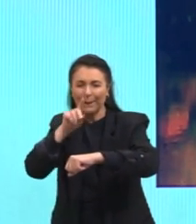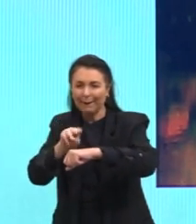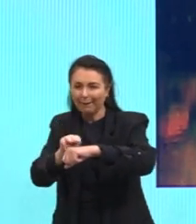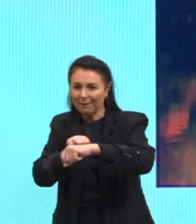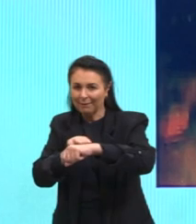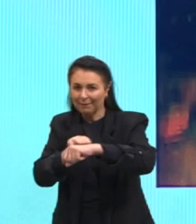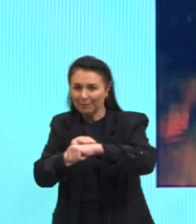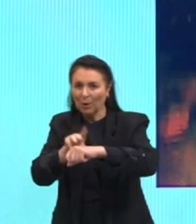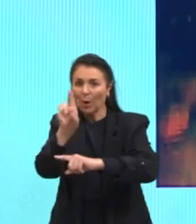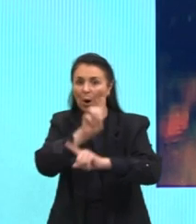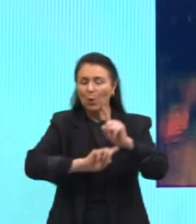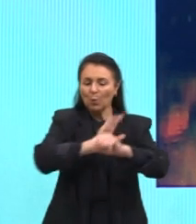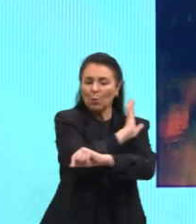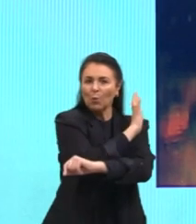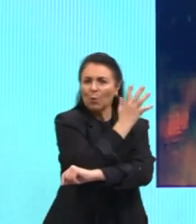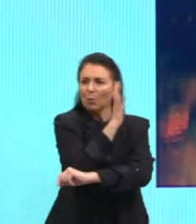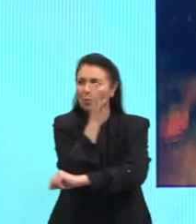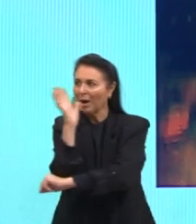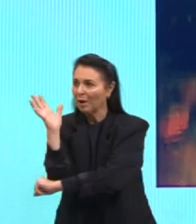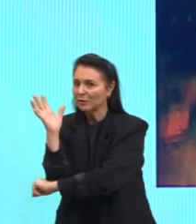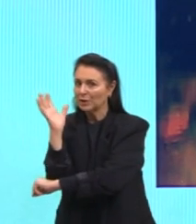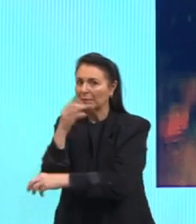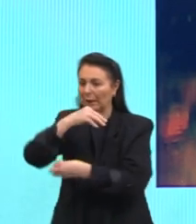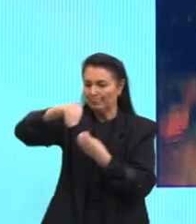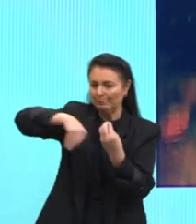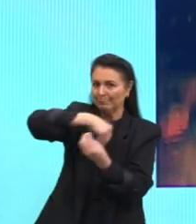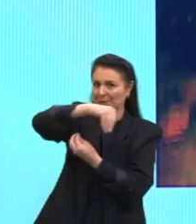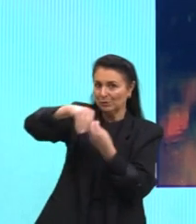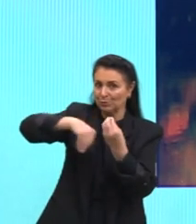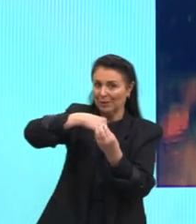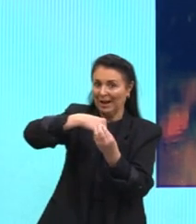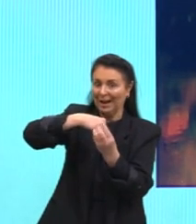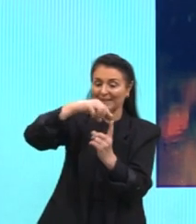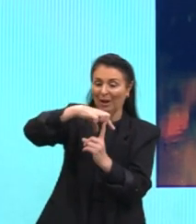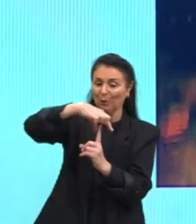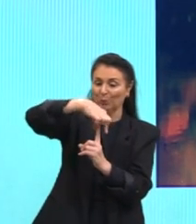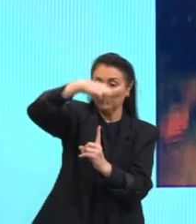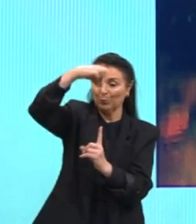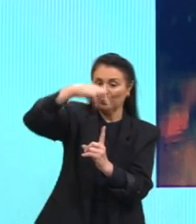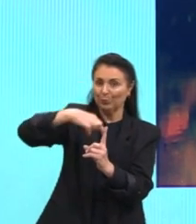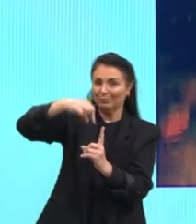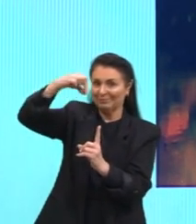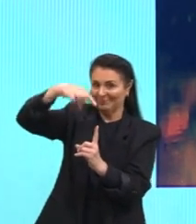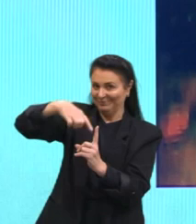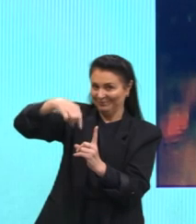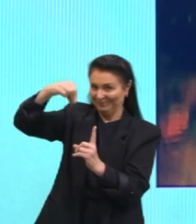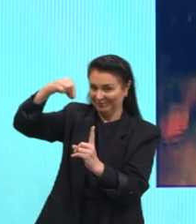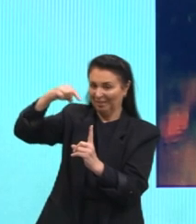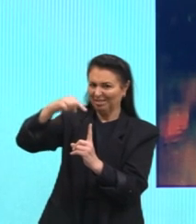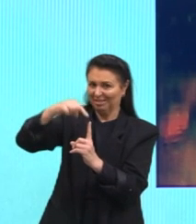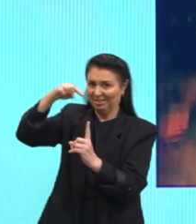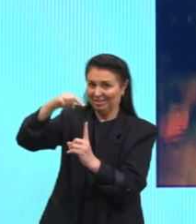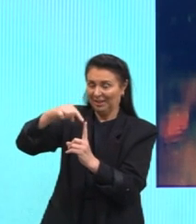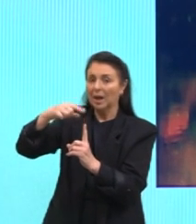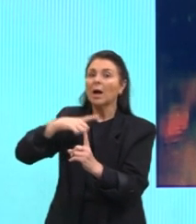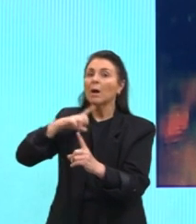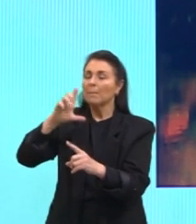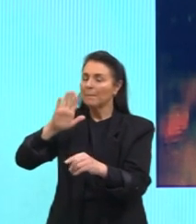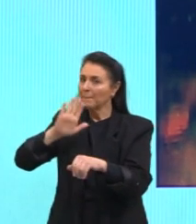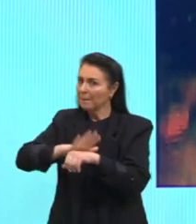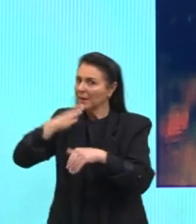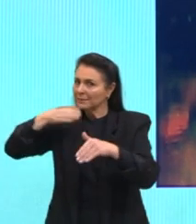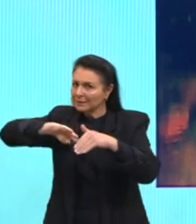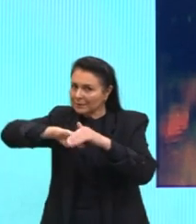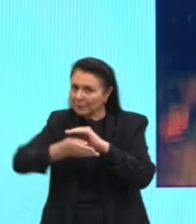alguma árvore e se misturando conífera né que é preparada Preparada que eu digo tá adaptada aos mais ao frio então ela